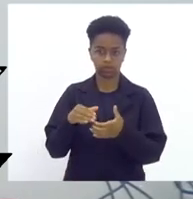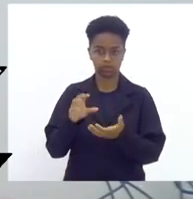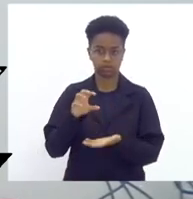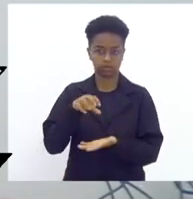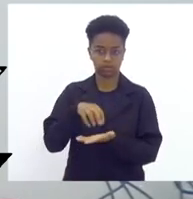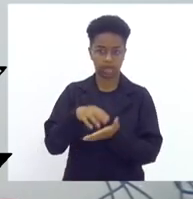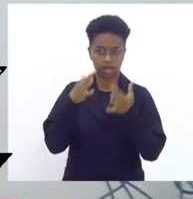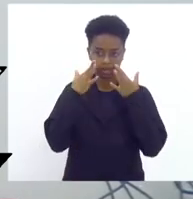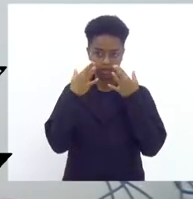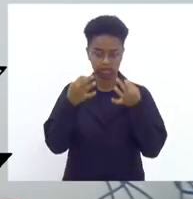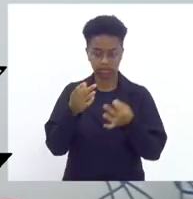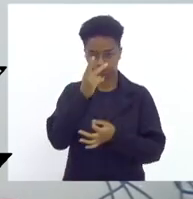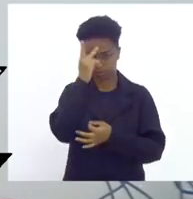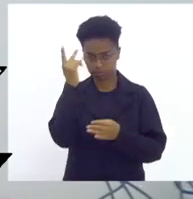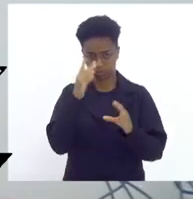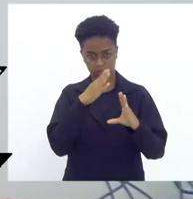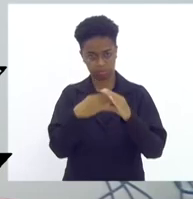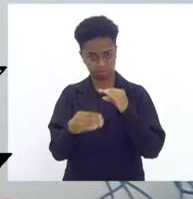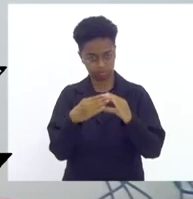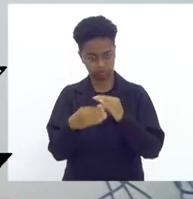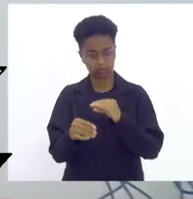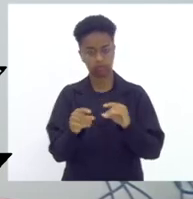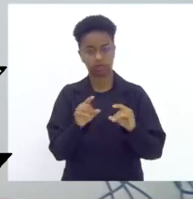ao refugiado e